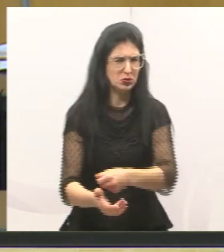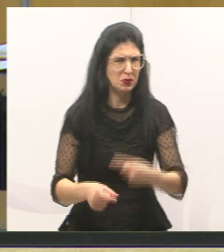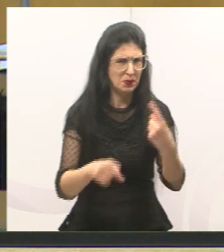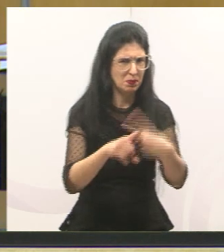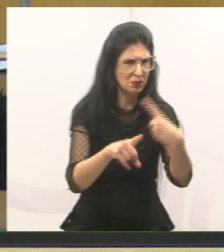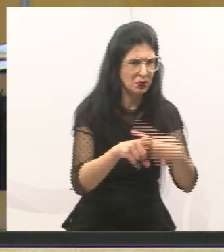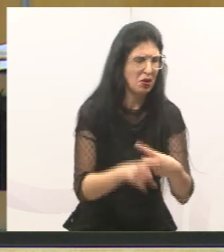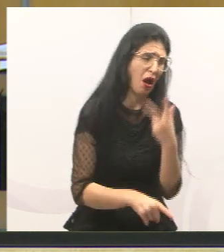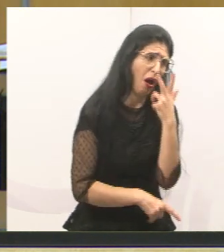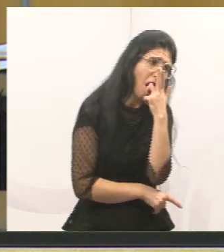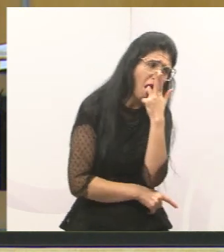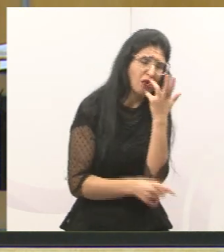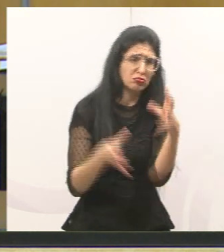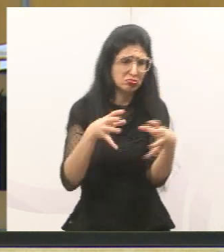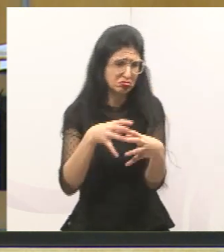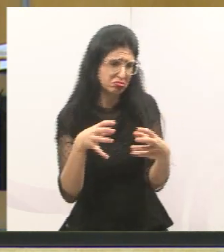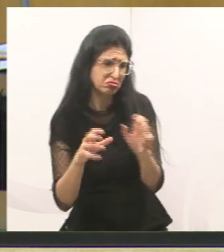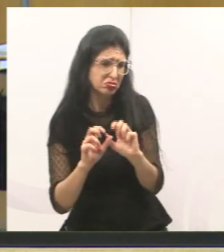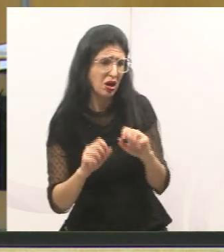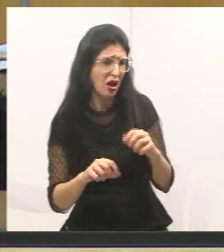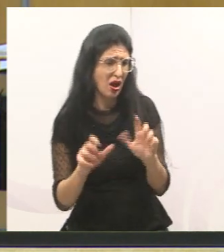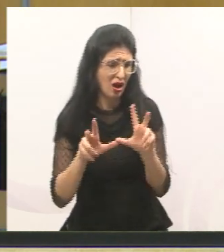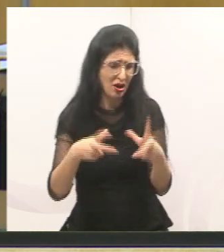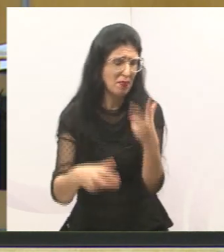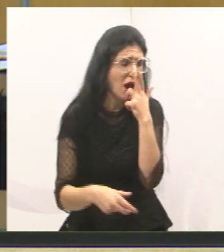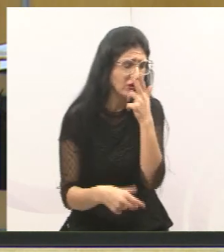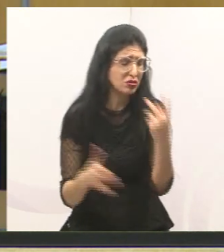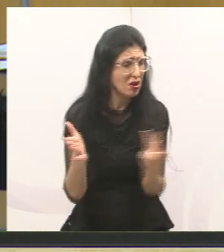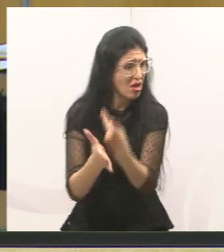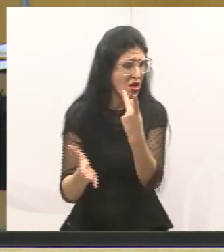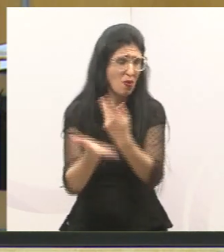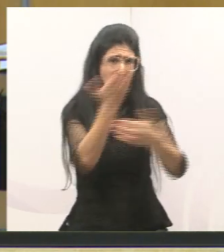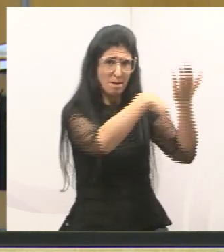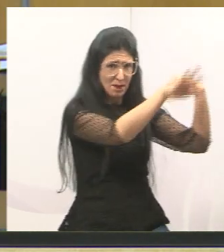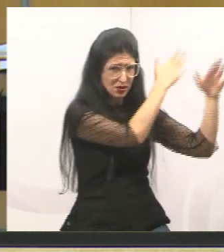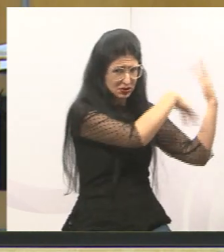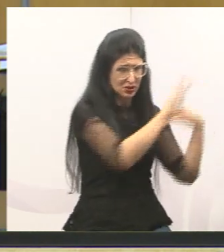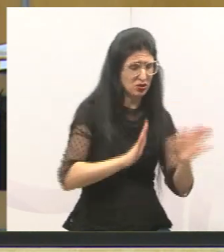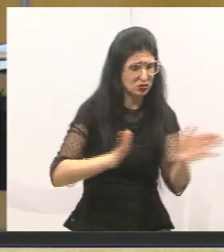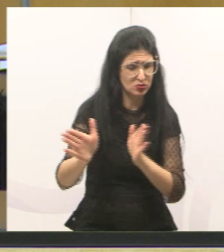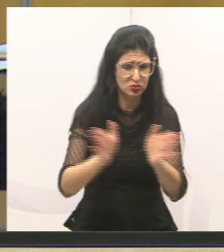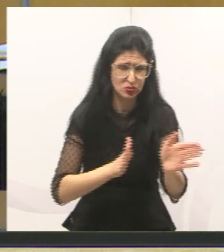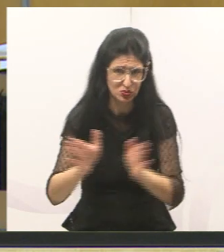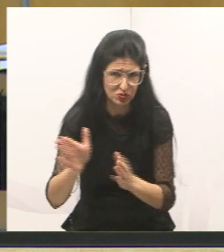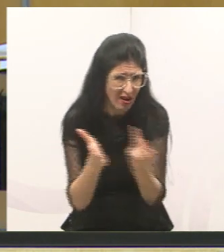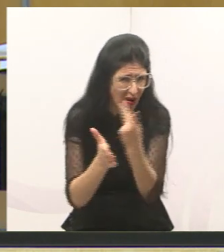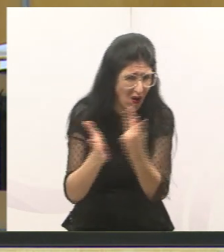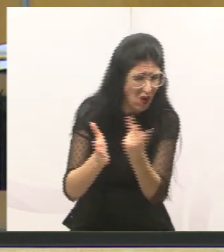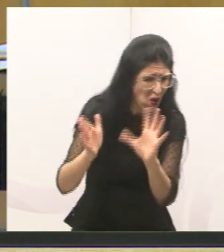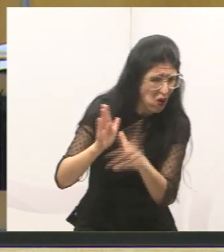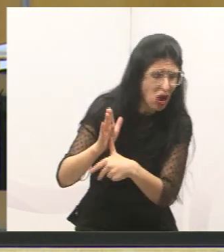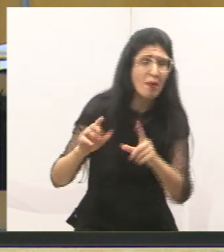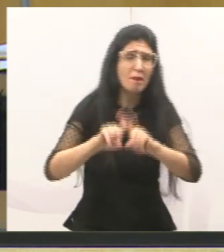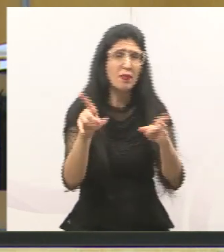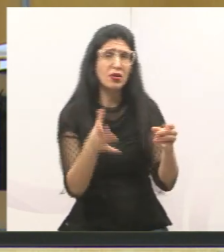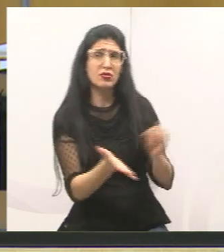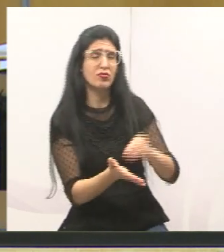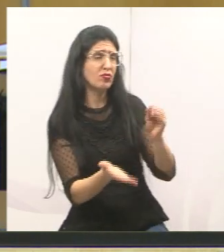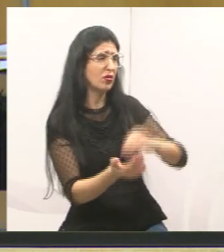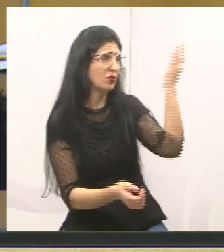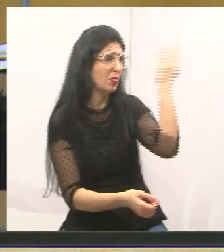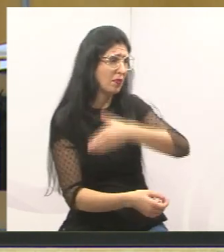almejada reversão, a insistência da Câmara Municipal em indeferir a produção de prova pericial